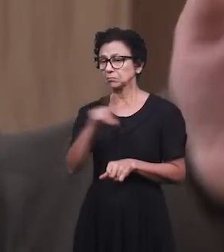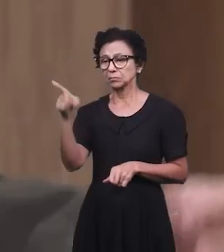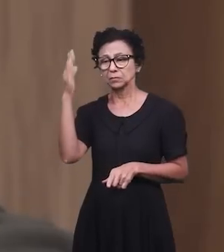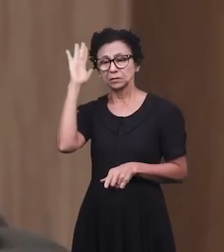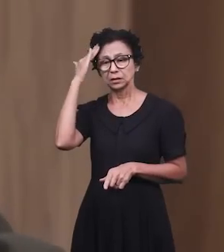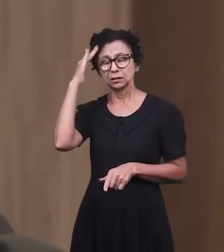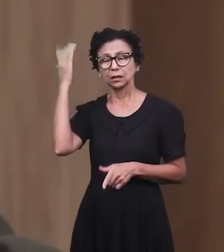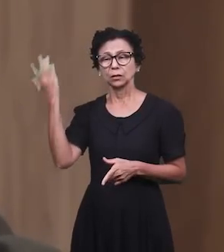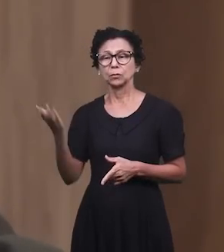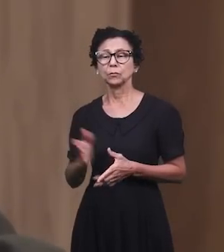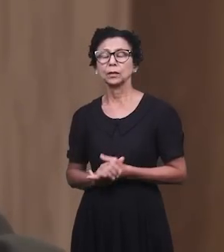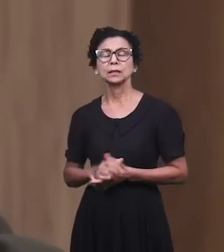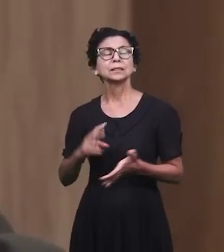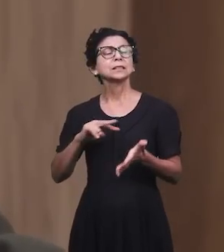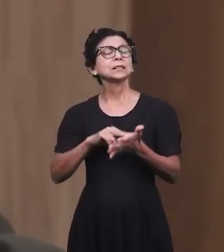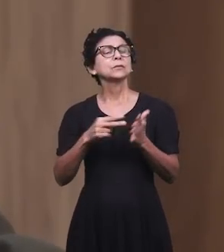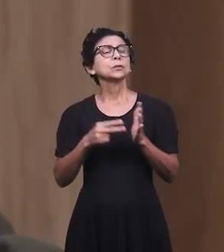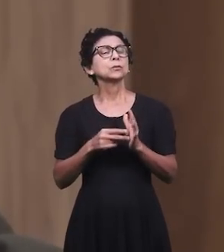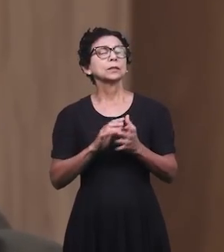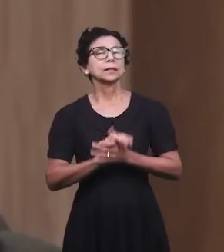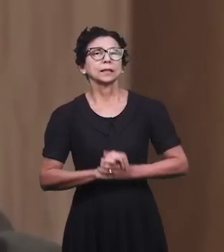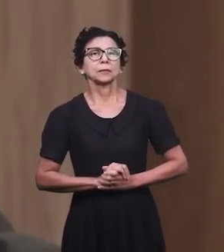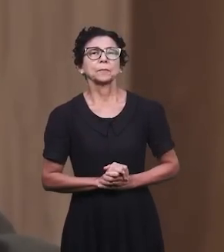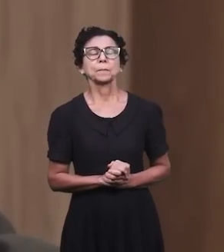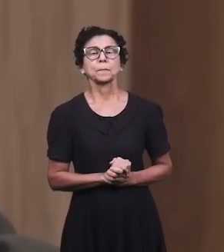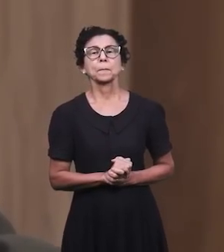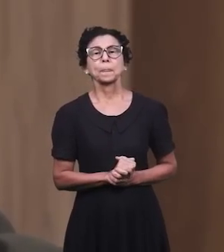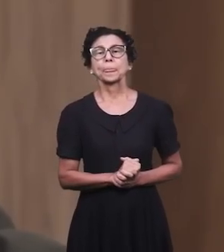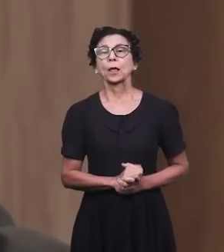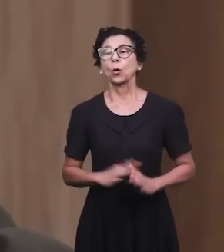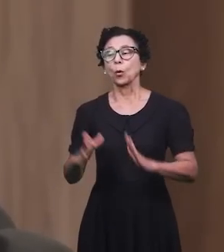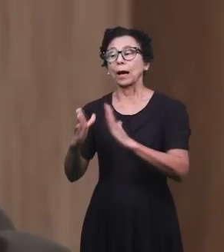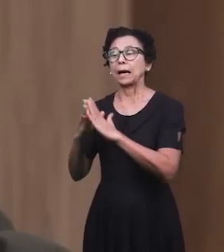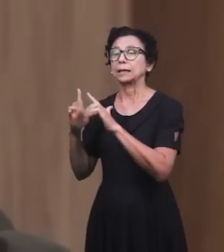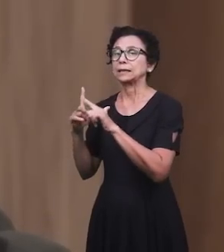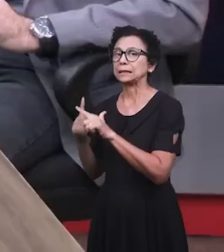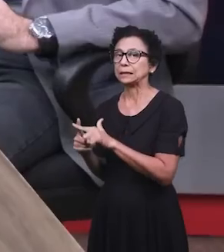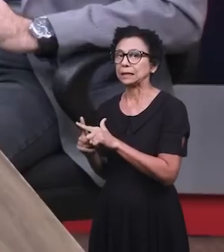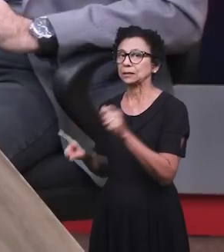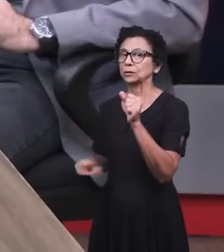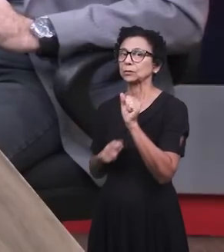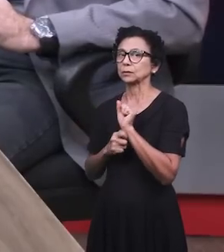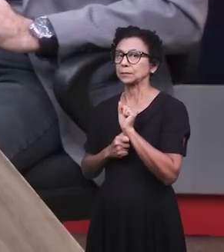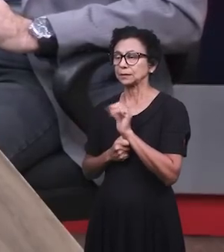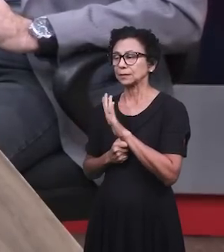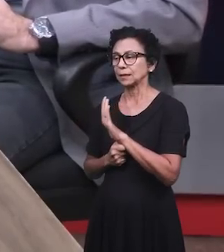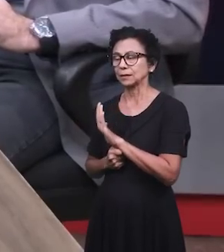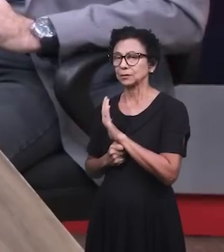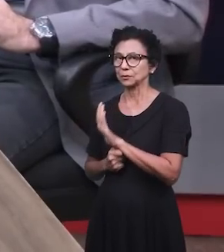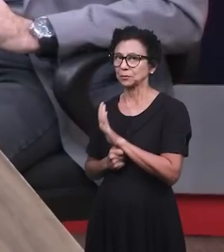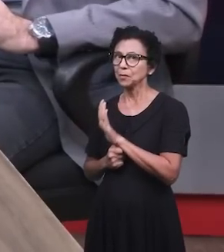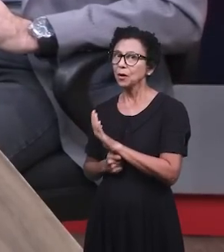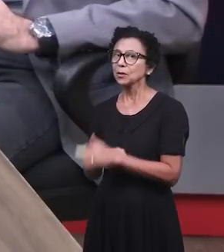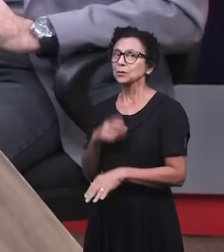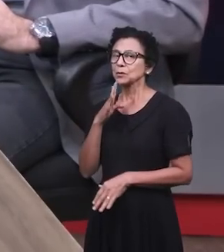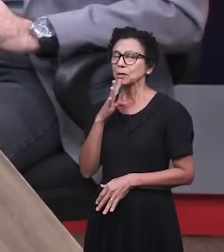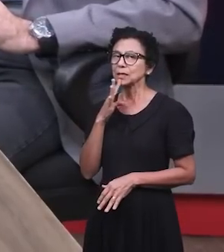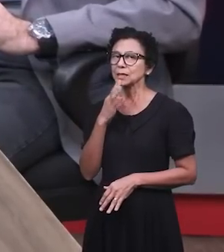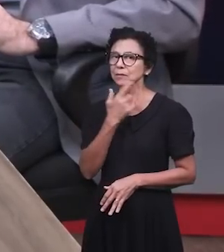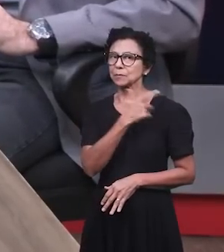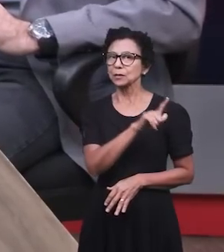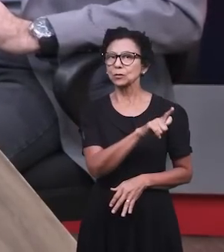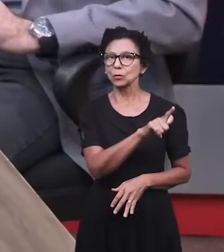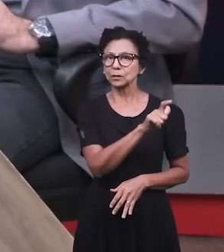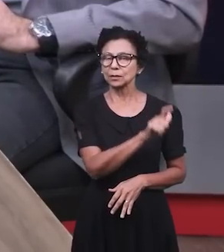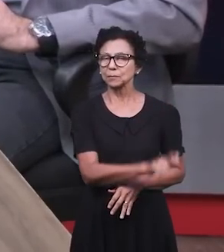texto aí, olha, a voz que está representando a igreja é dado conhecer os mistérios do reino de Deus. Mas aos outros não,